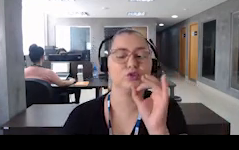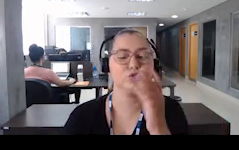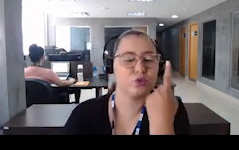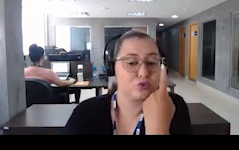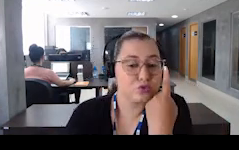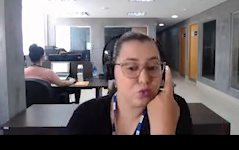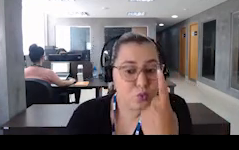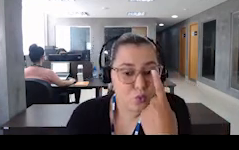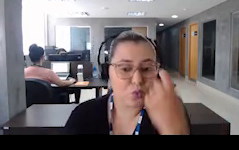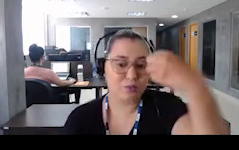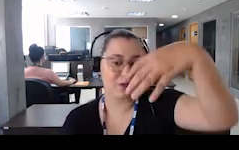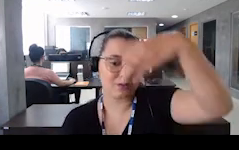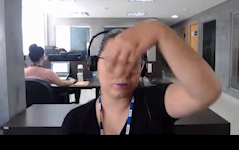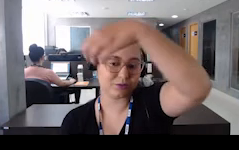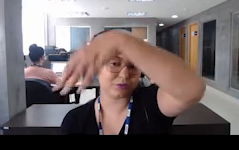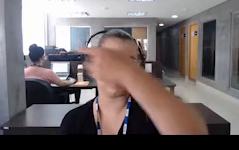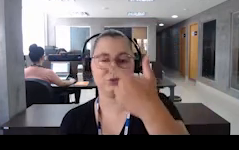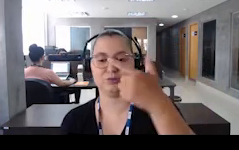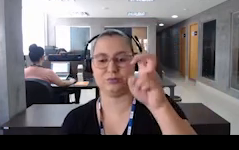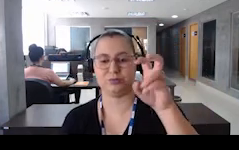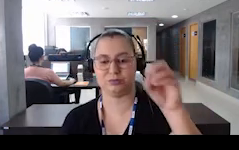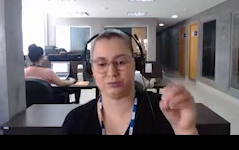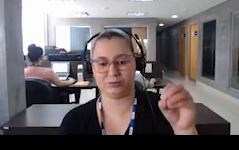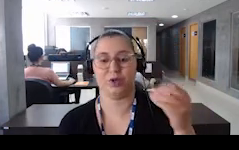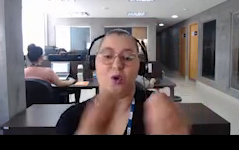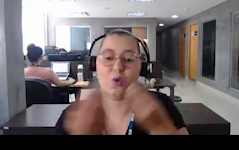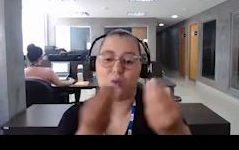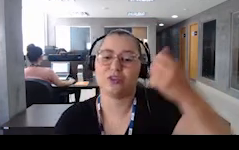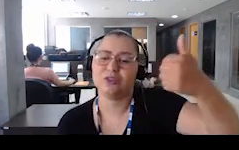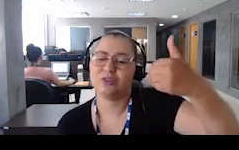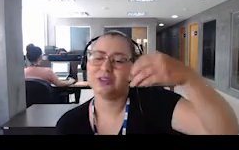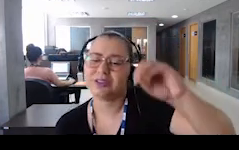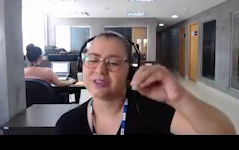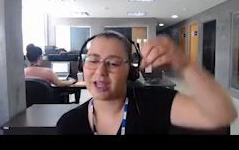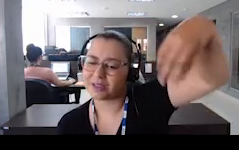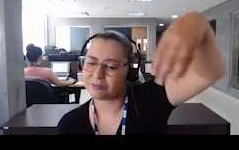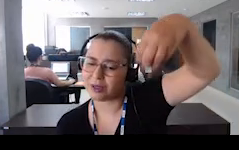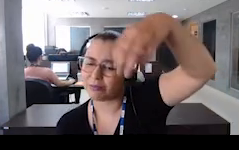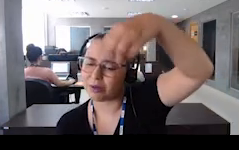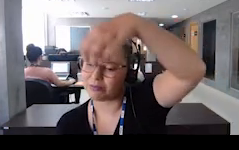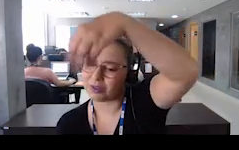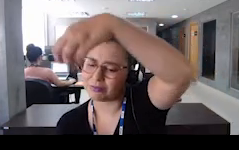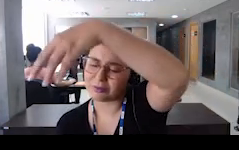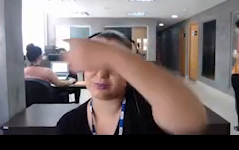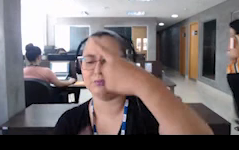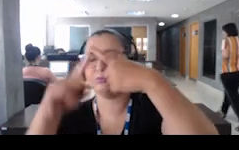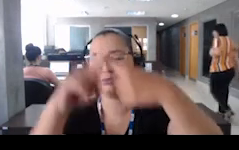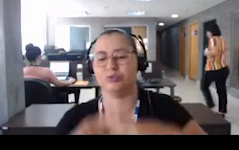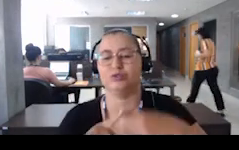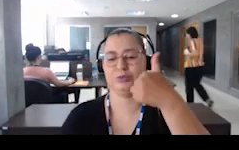só uma lâmpada de 250 watts. Como a gente tem 10 lâmpadas, consequentemente, o valor foi multiplicado